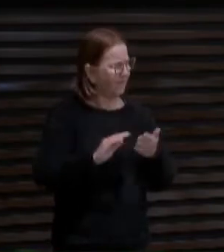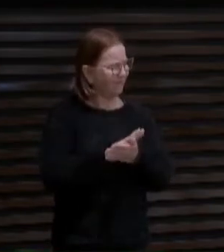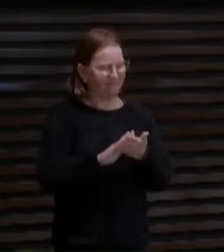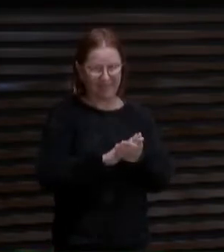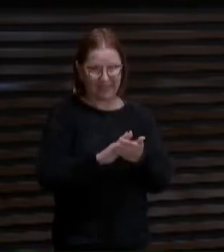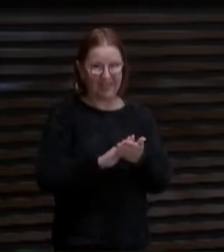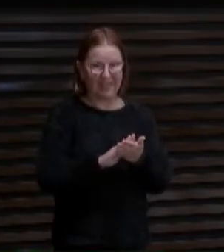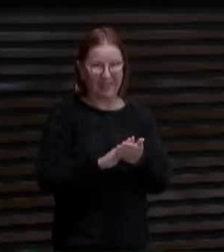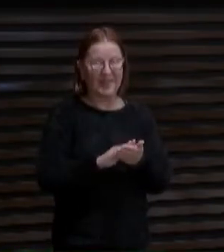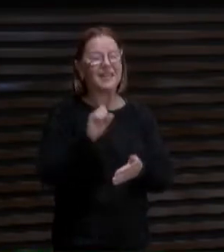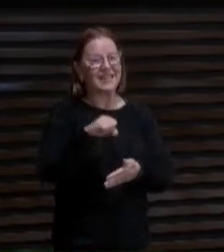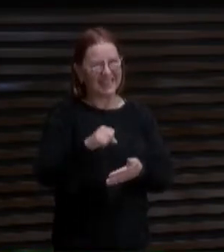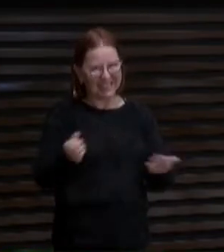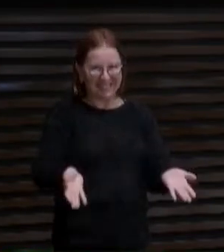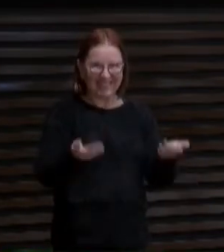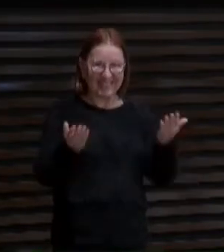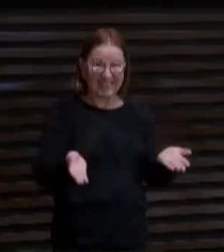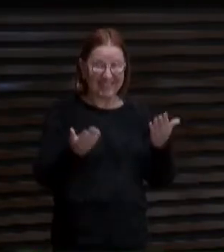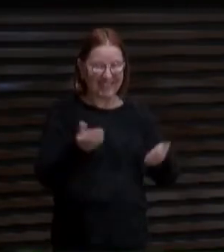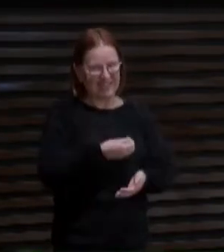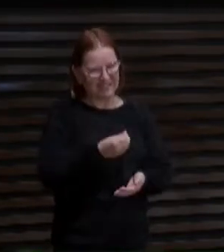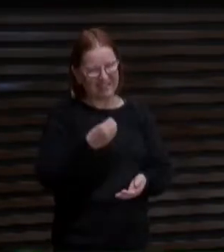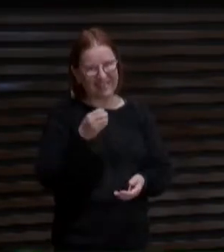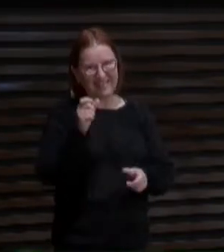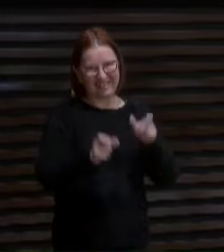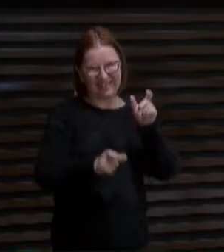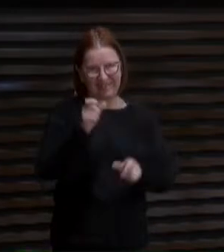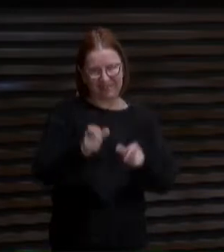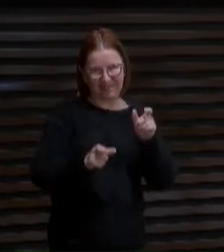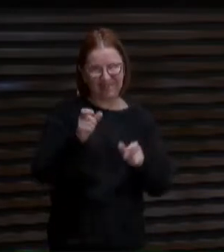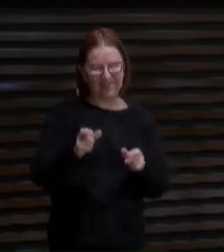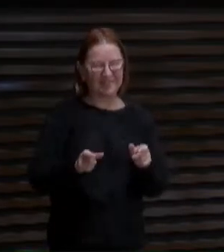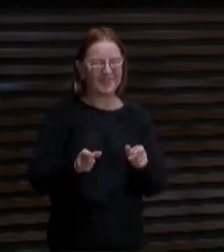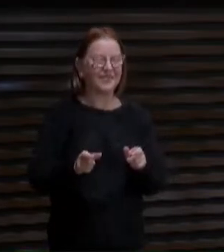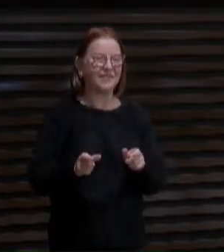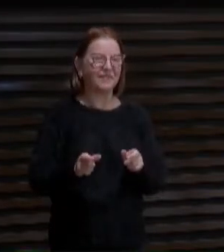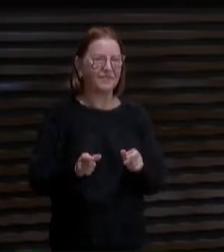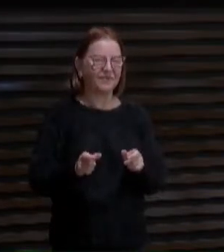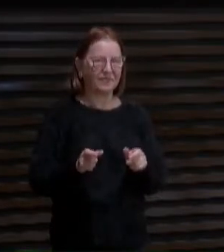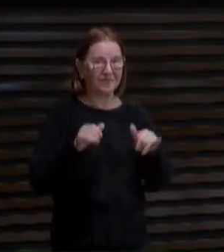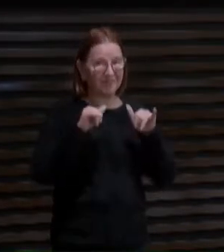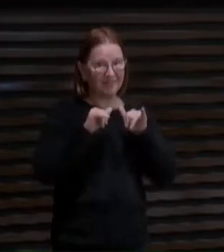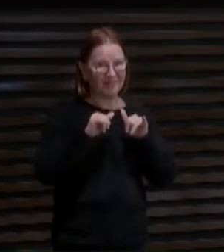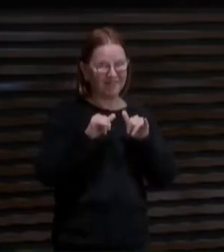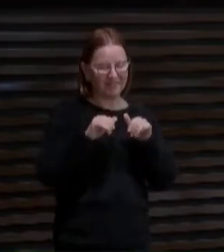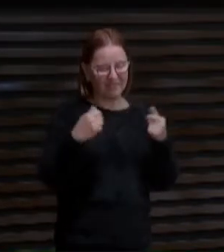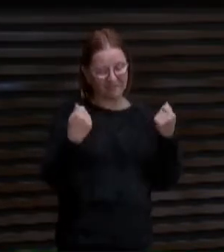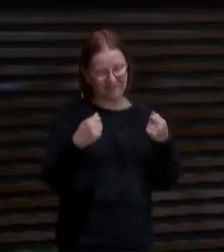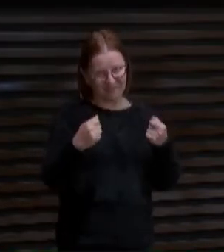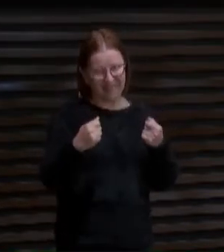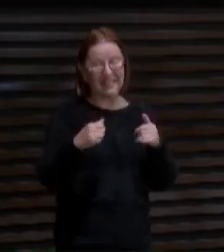torto e se unicamente é que for boa para edificação conforme a necessidade